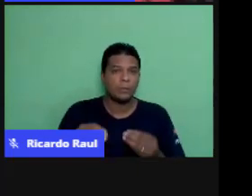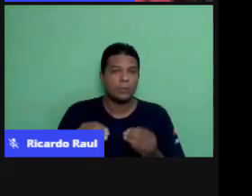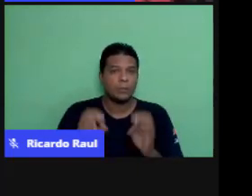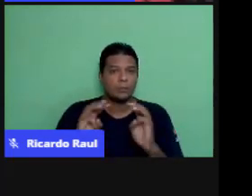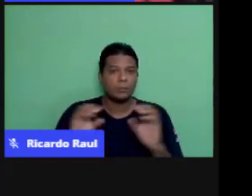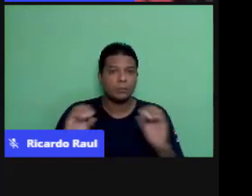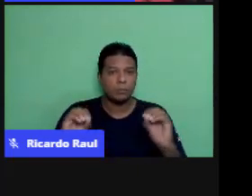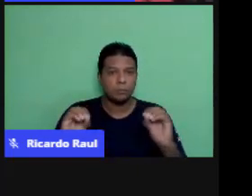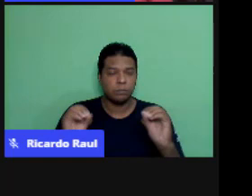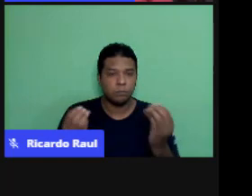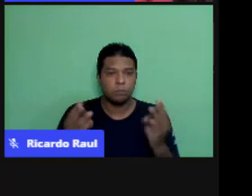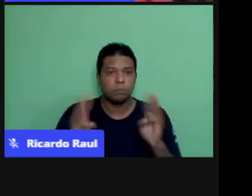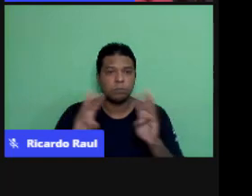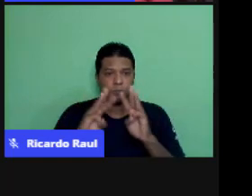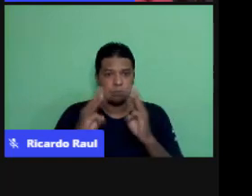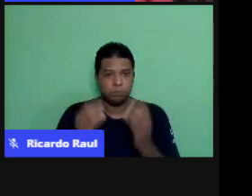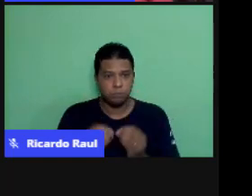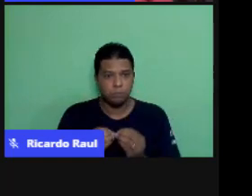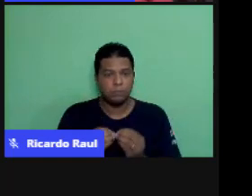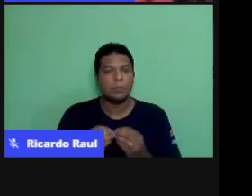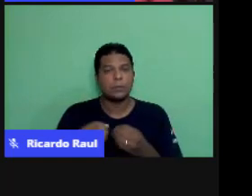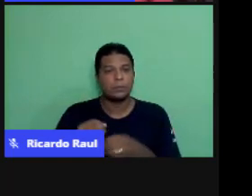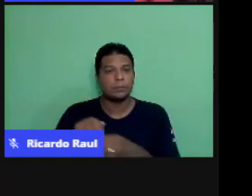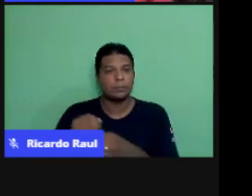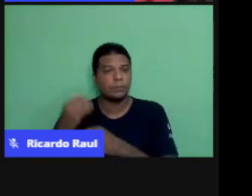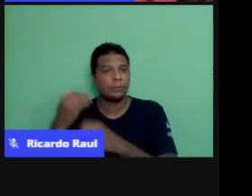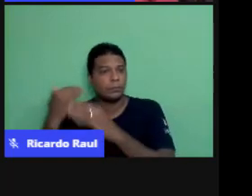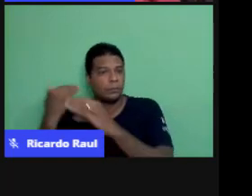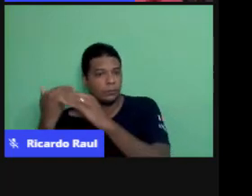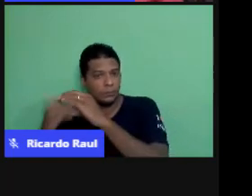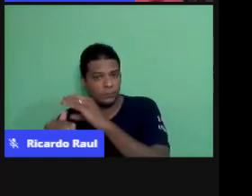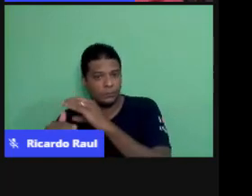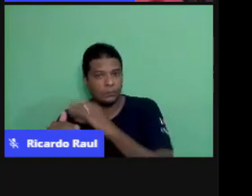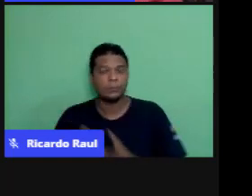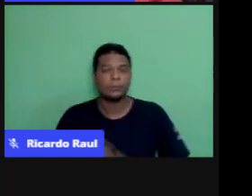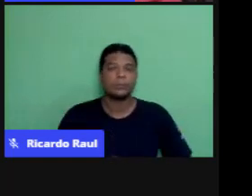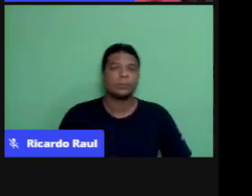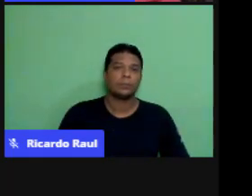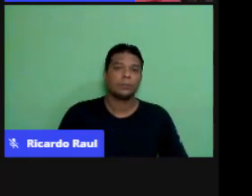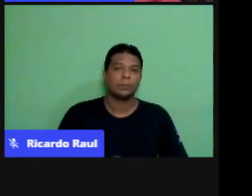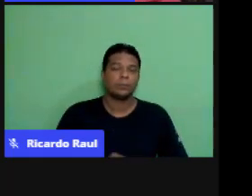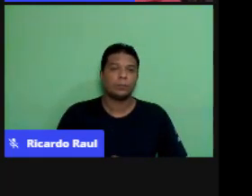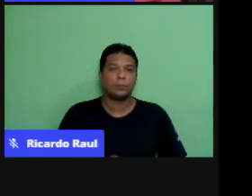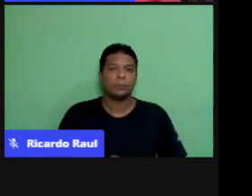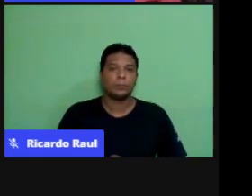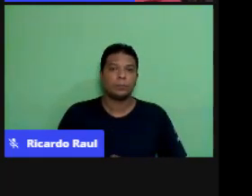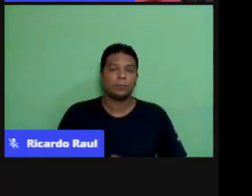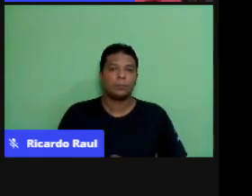ou para enviar seu material. Próximo slide.